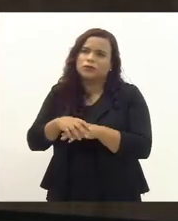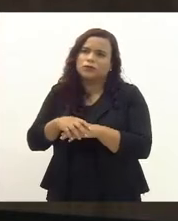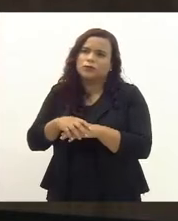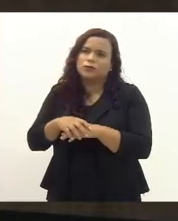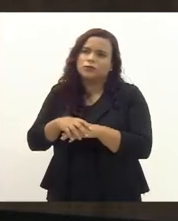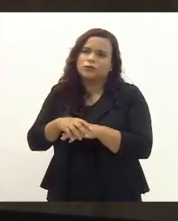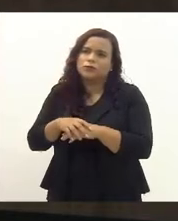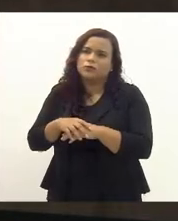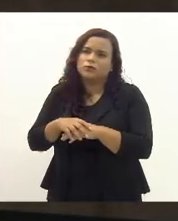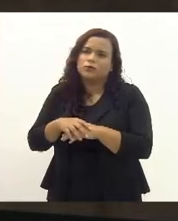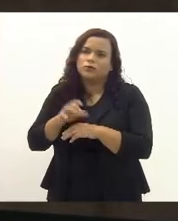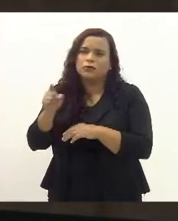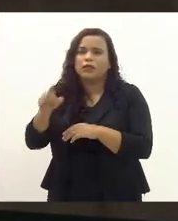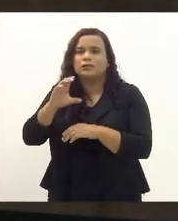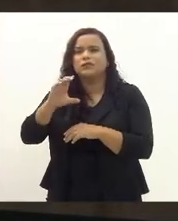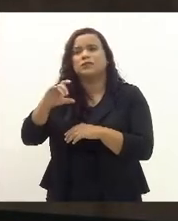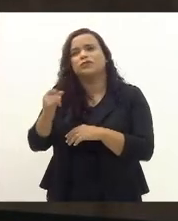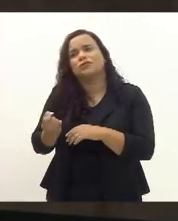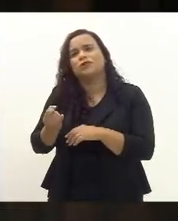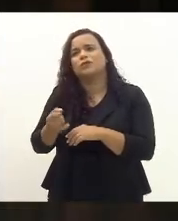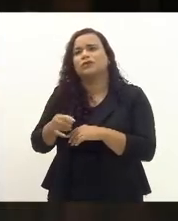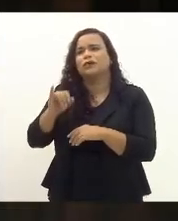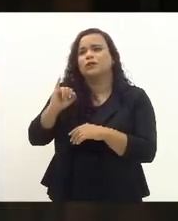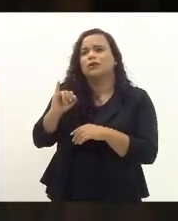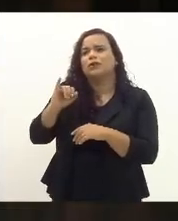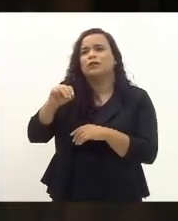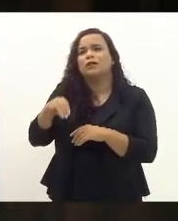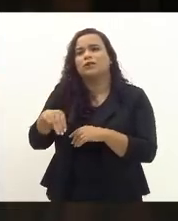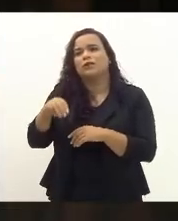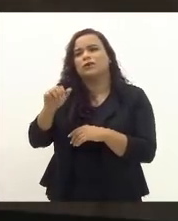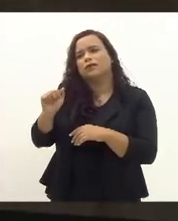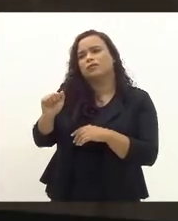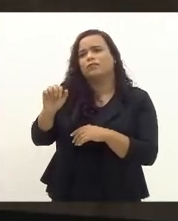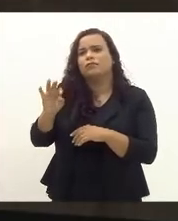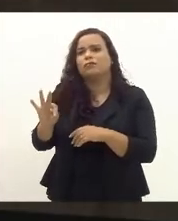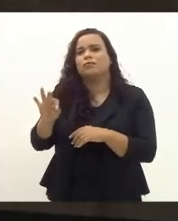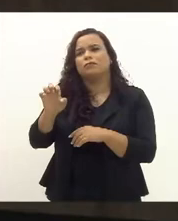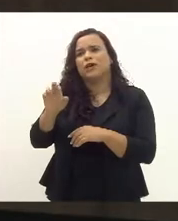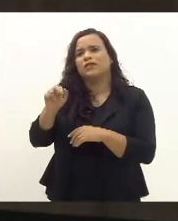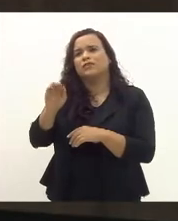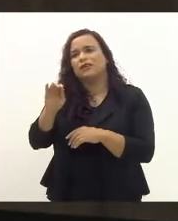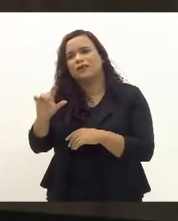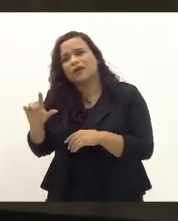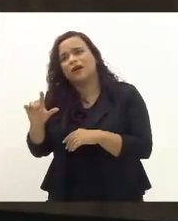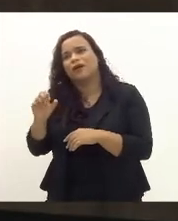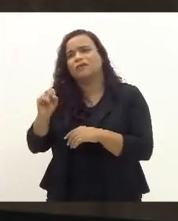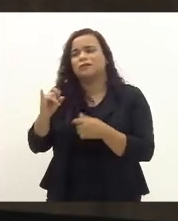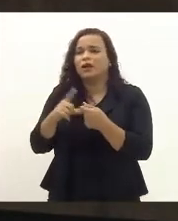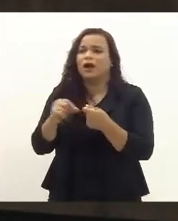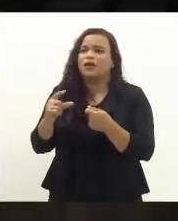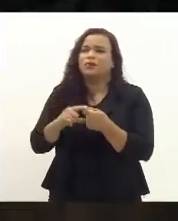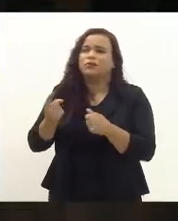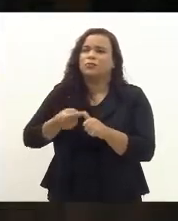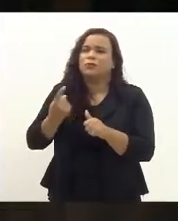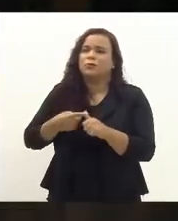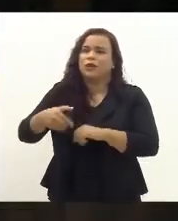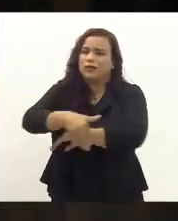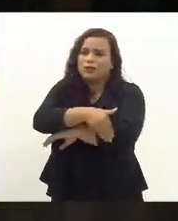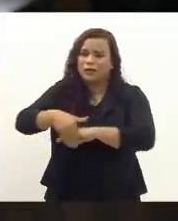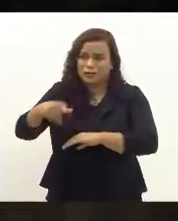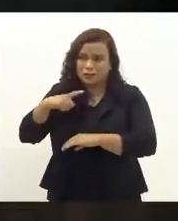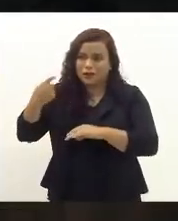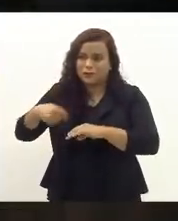CJ Pois é aí material no artigo 1º o partido o primeiro tem endereço a gente tem que ter um endereço fora ele